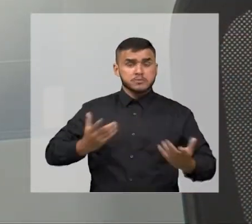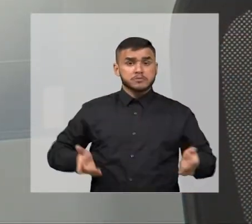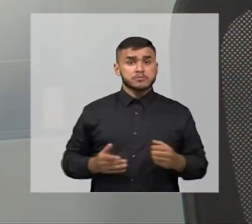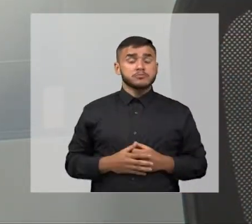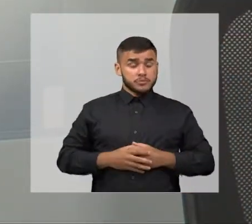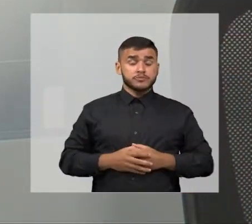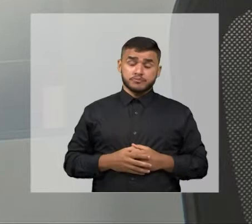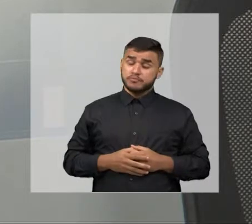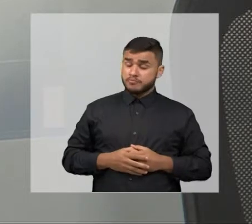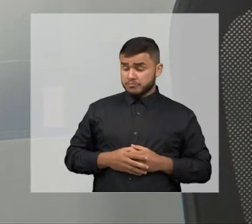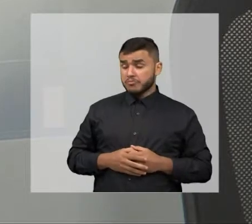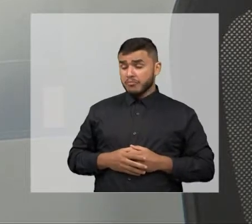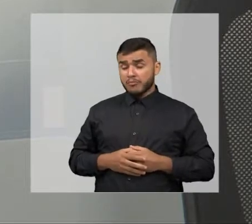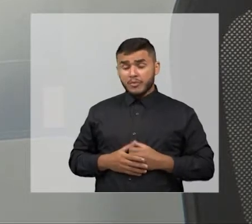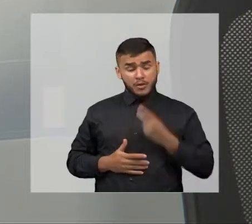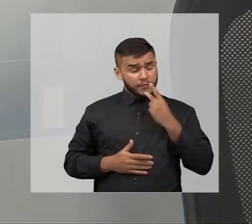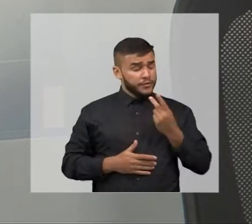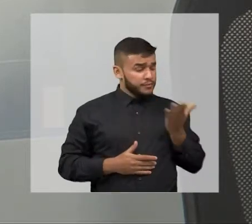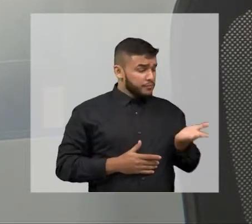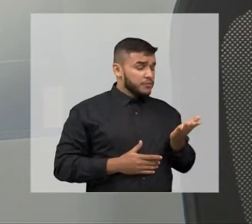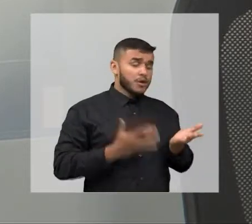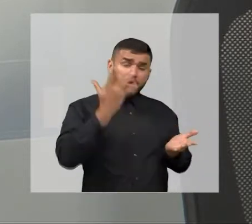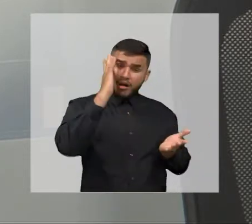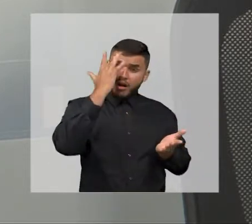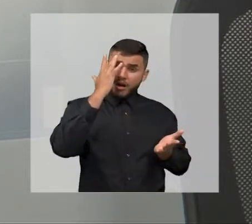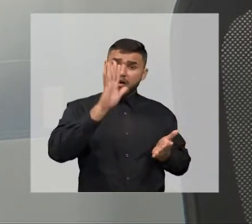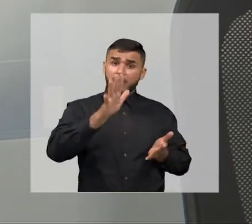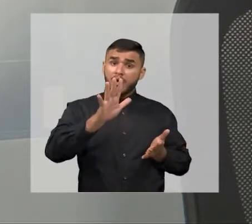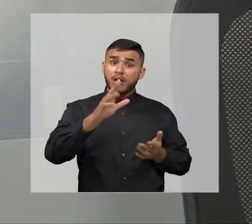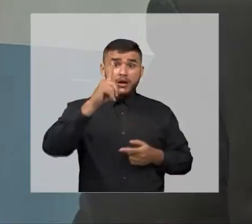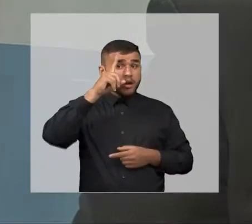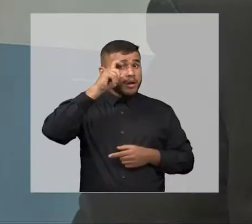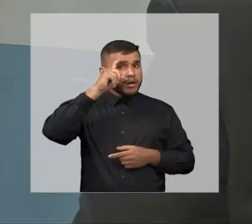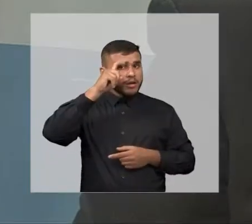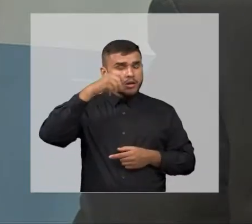está encarregado, eu acho que tem esse plano feito e vai colocar